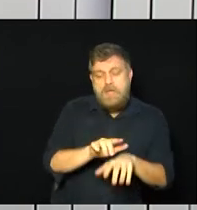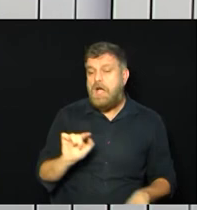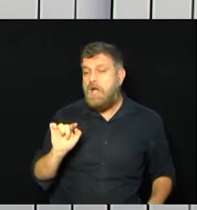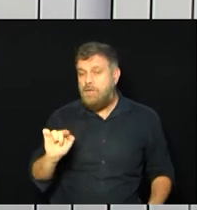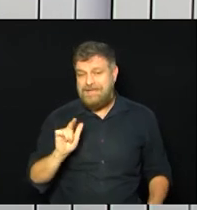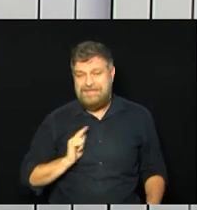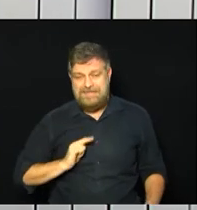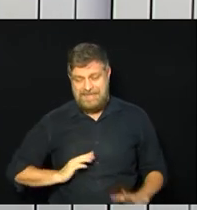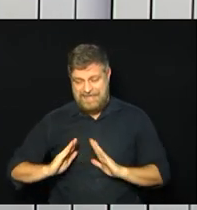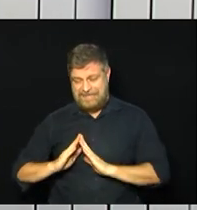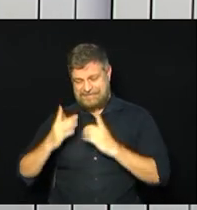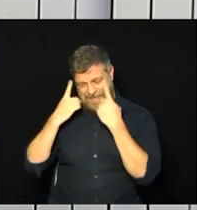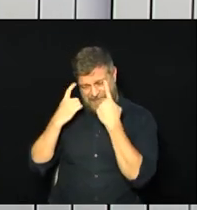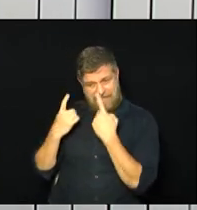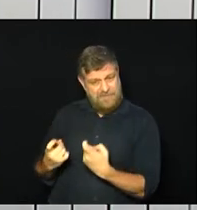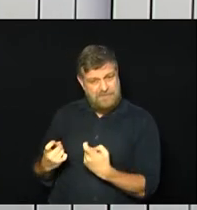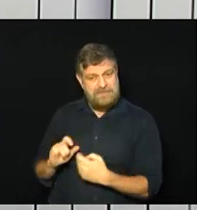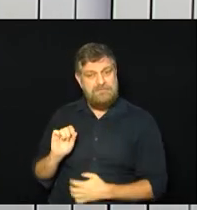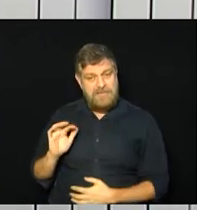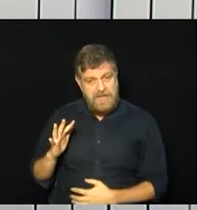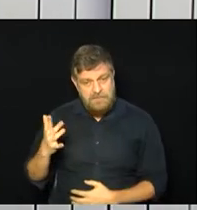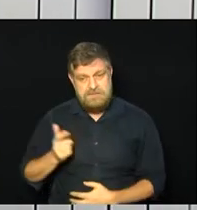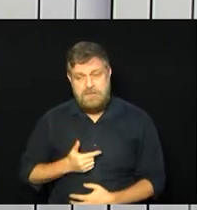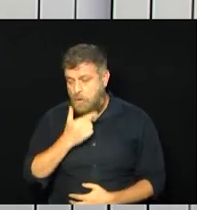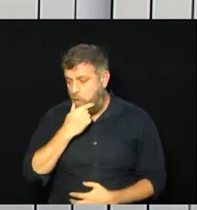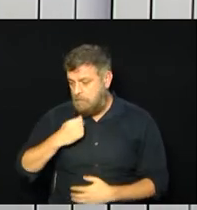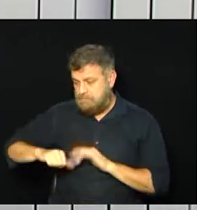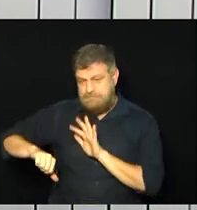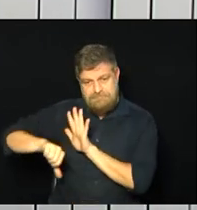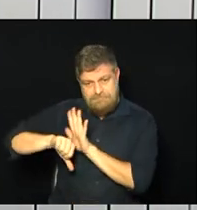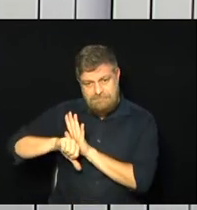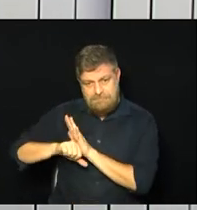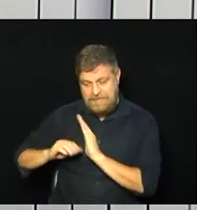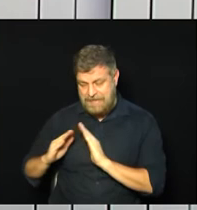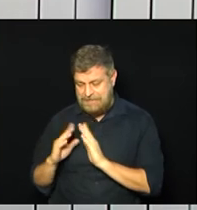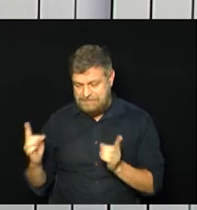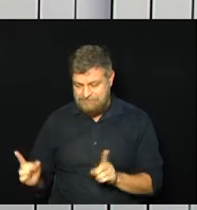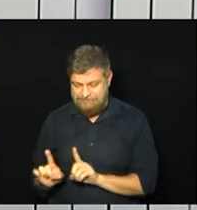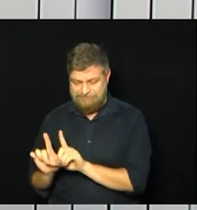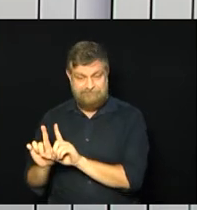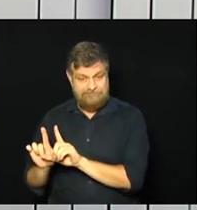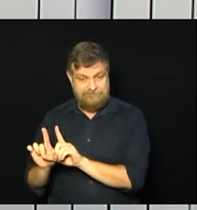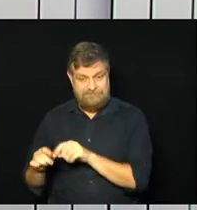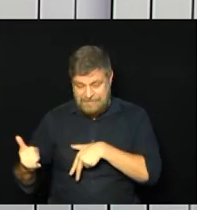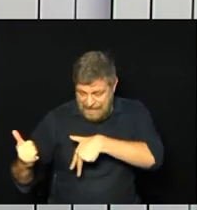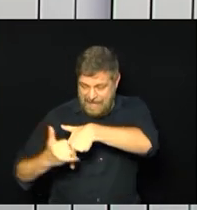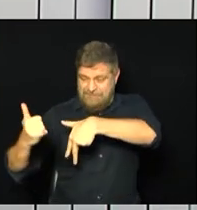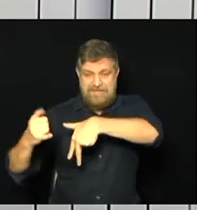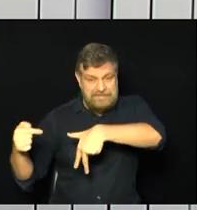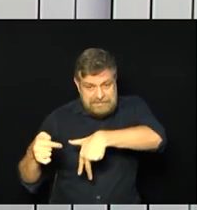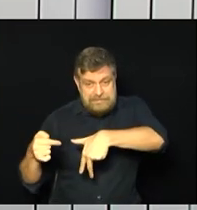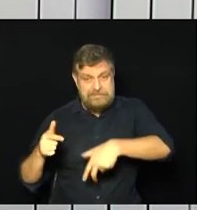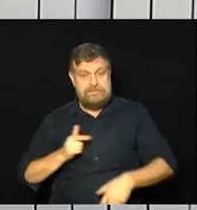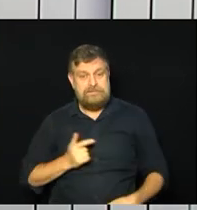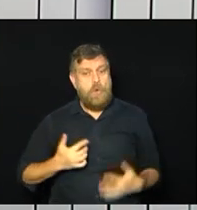da violência doméstica, né? Porque muitas vezes o agressor estava morando, né, com a vítima. E isso